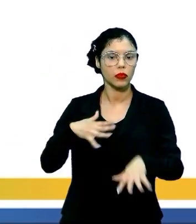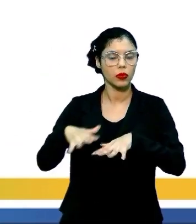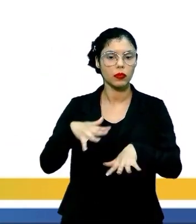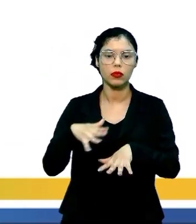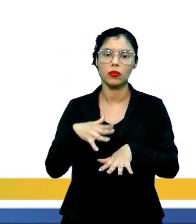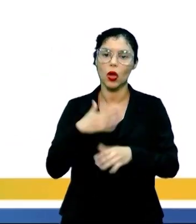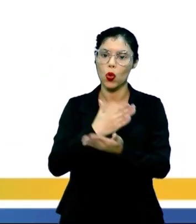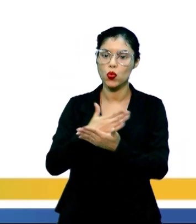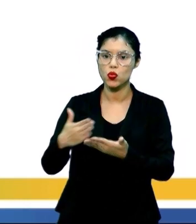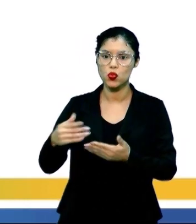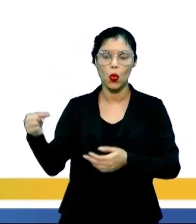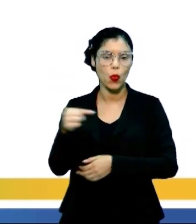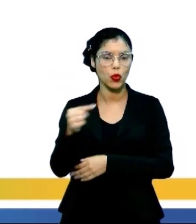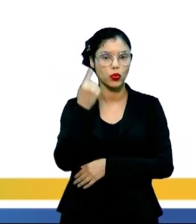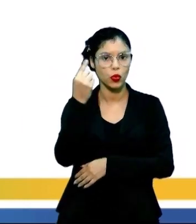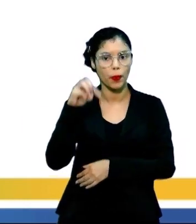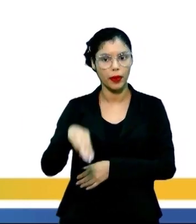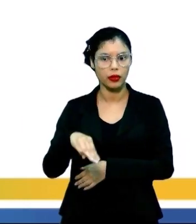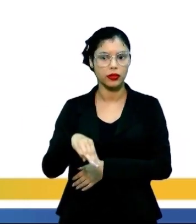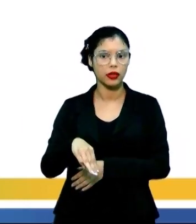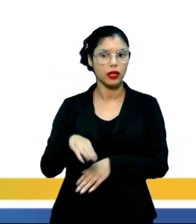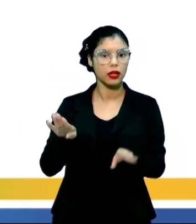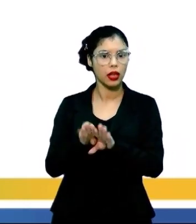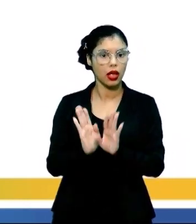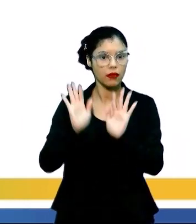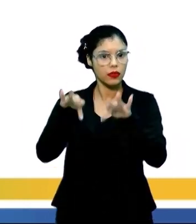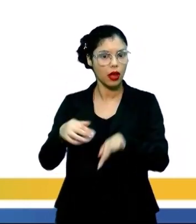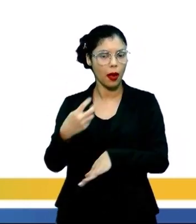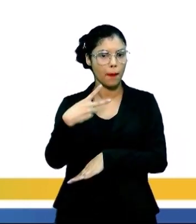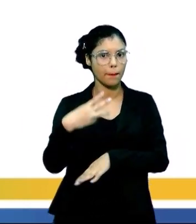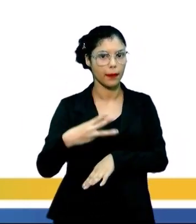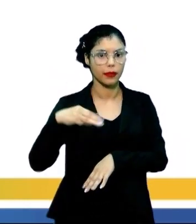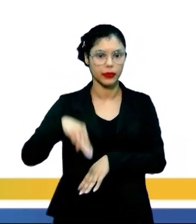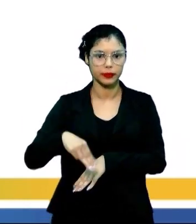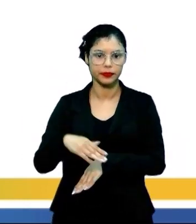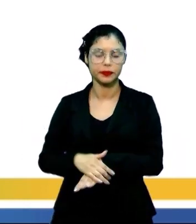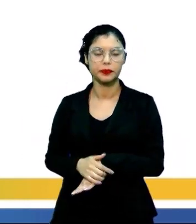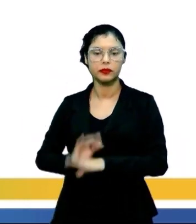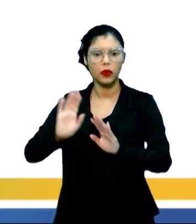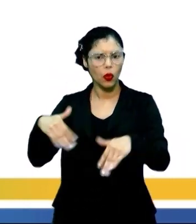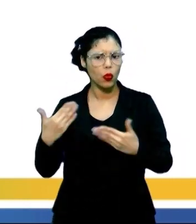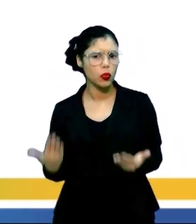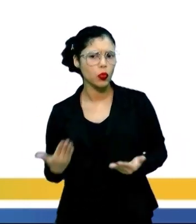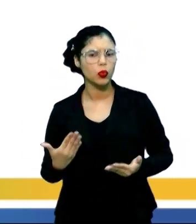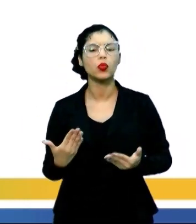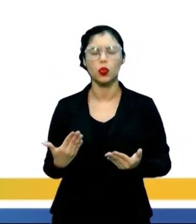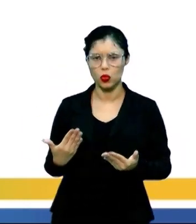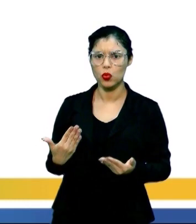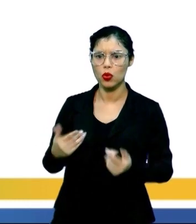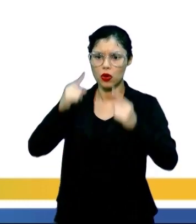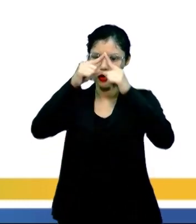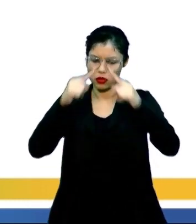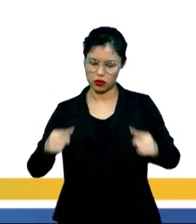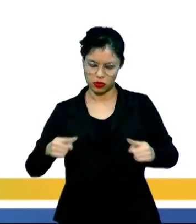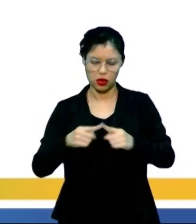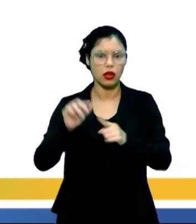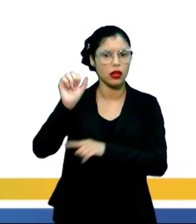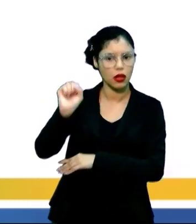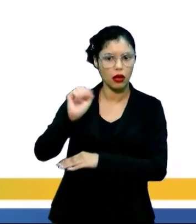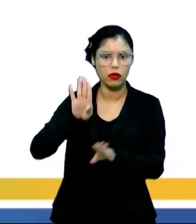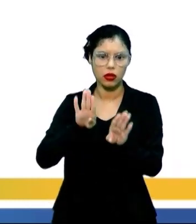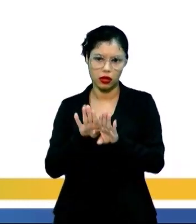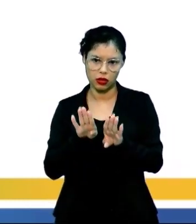na posição menos 1 metro e termina na posição 3 metros. Qual foi o deslocamento escalar e qual